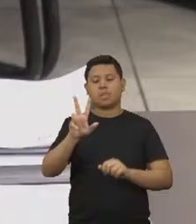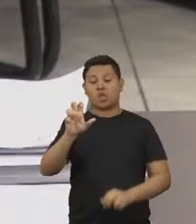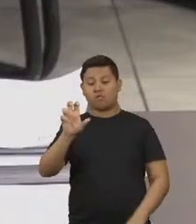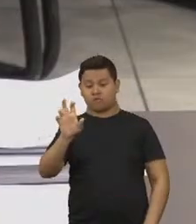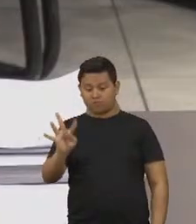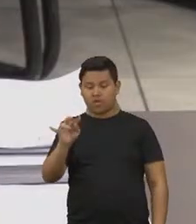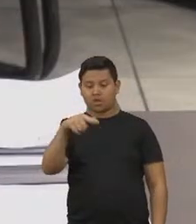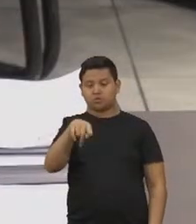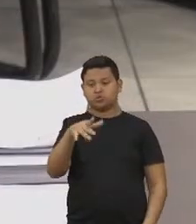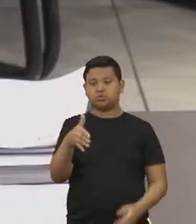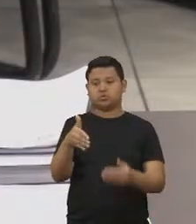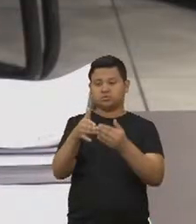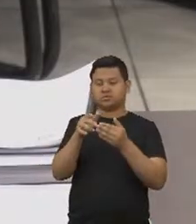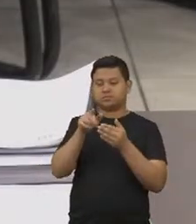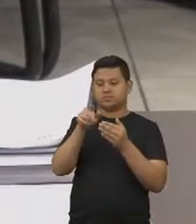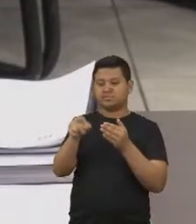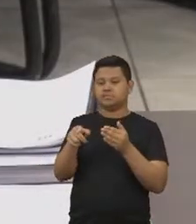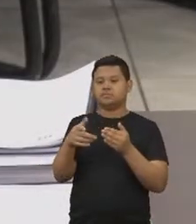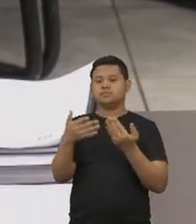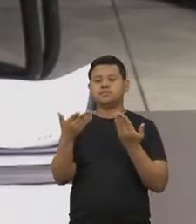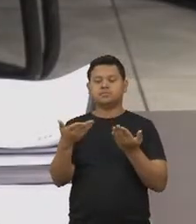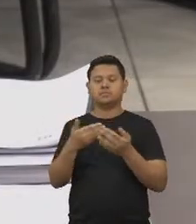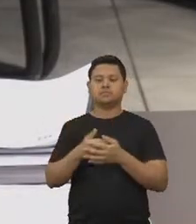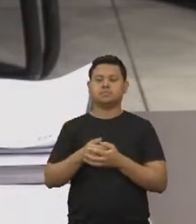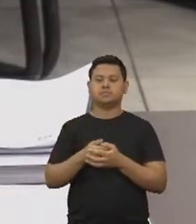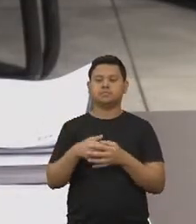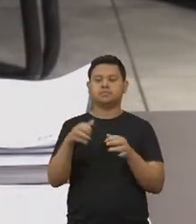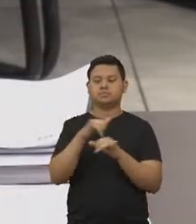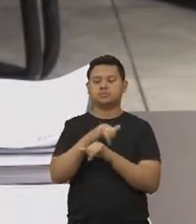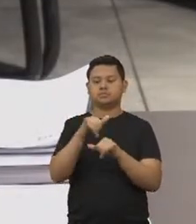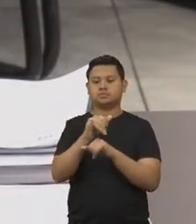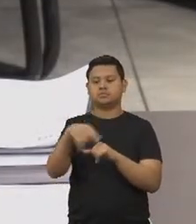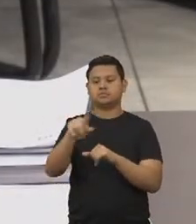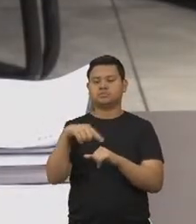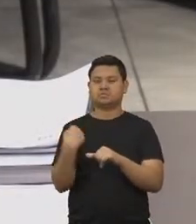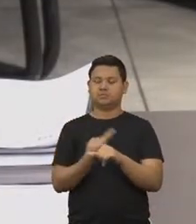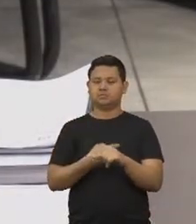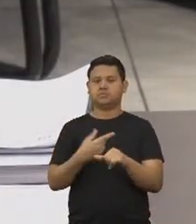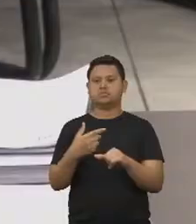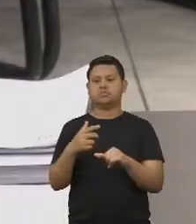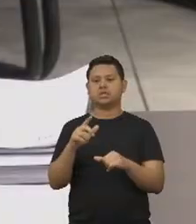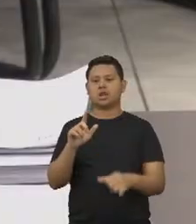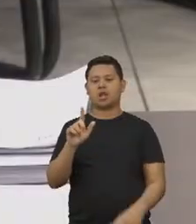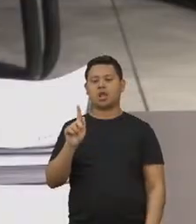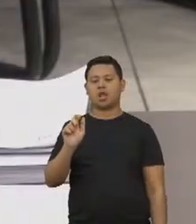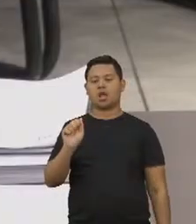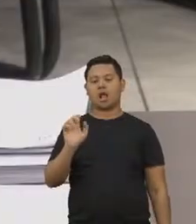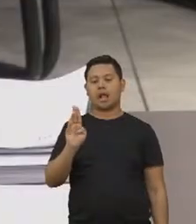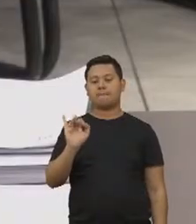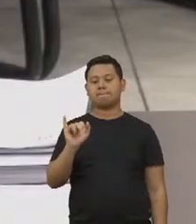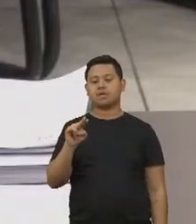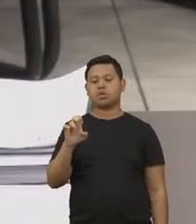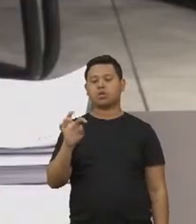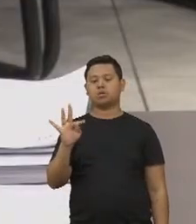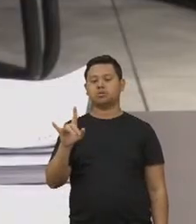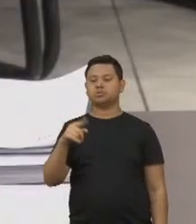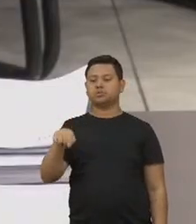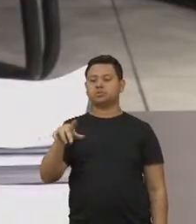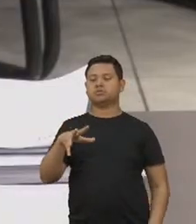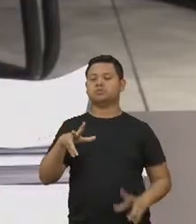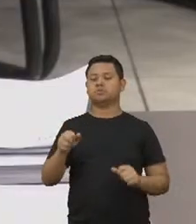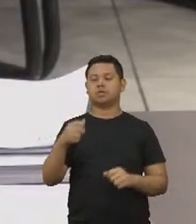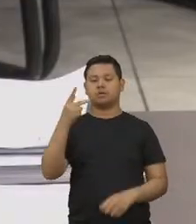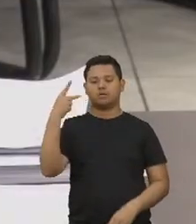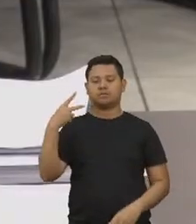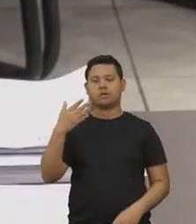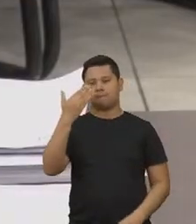Companhia de Jacareí, que encaminharam esse comunicado aqui para o nosso gabinete e pediu para partilhar com os demais vereadores. Muito